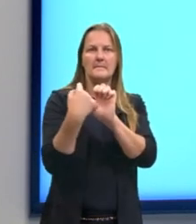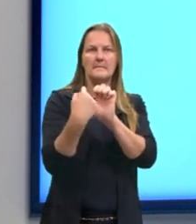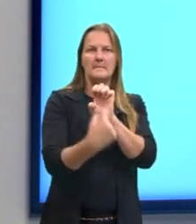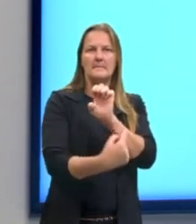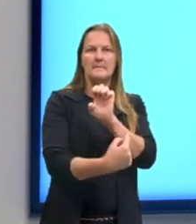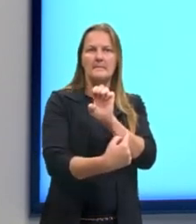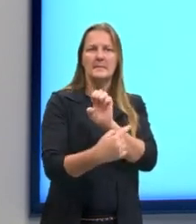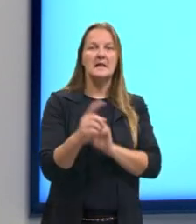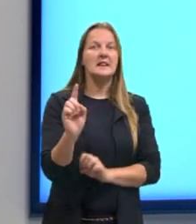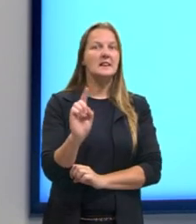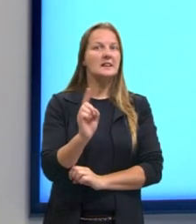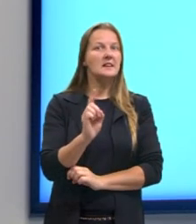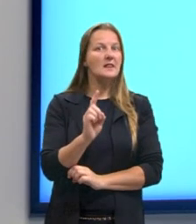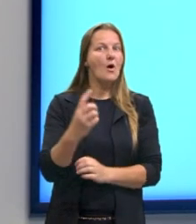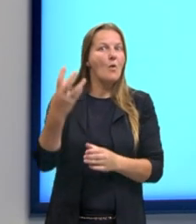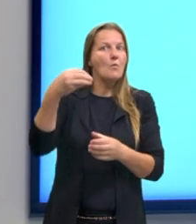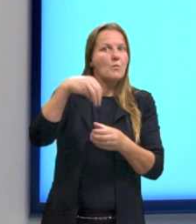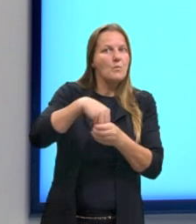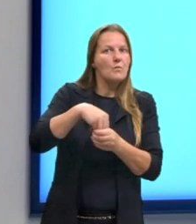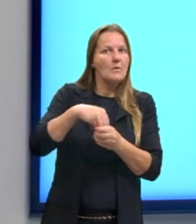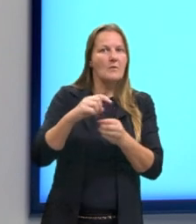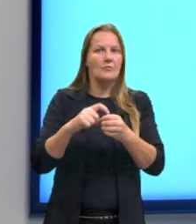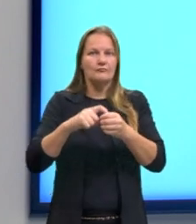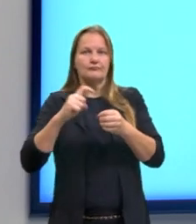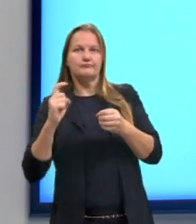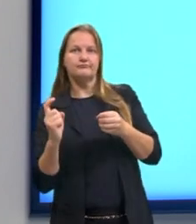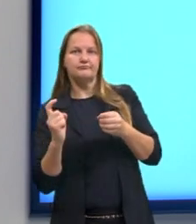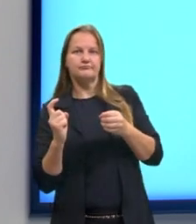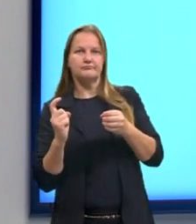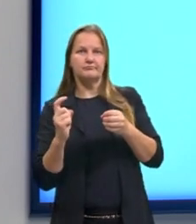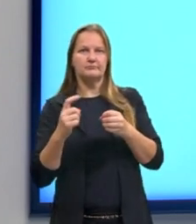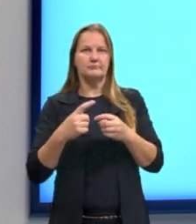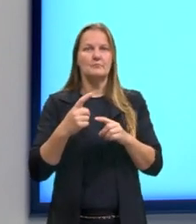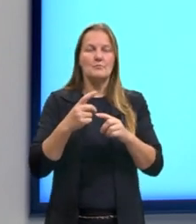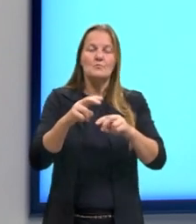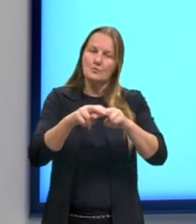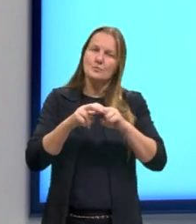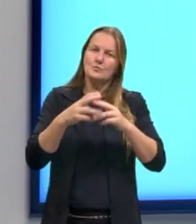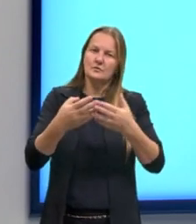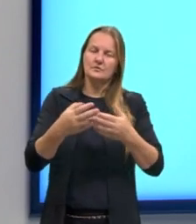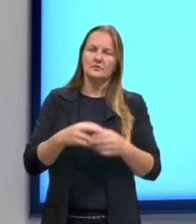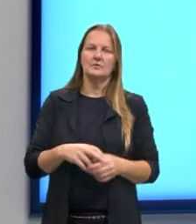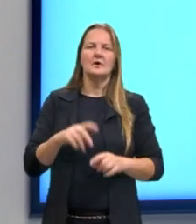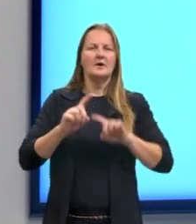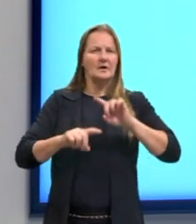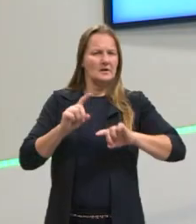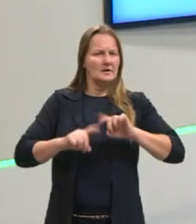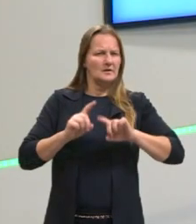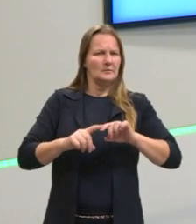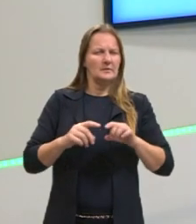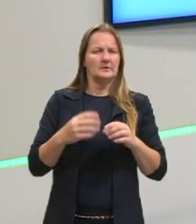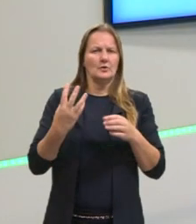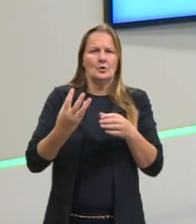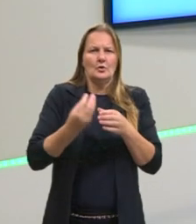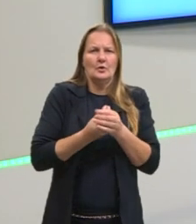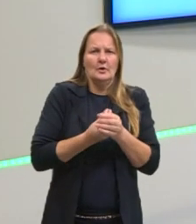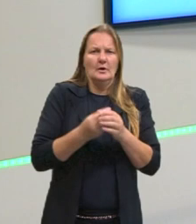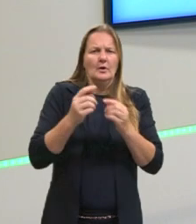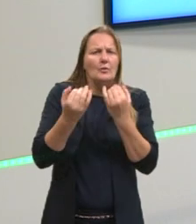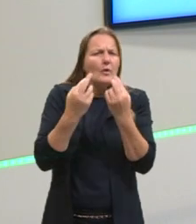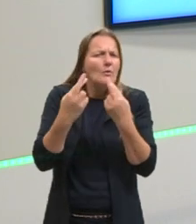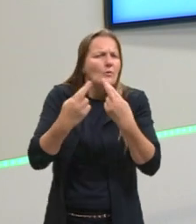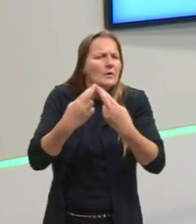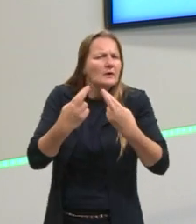não pertence a B. Importante a gente sempre associar um elemento conjunto. Então, a relação